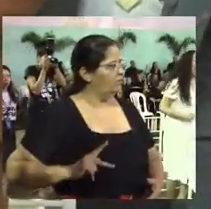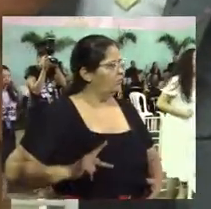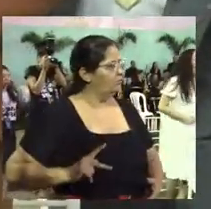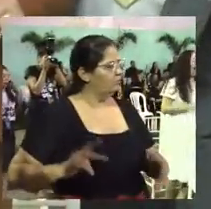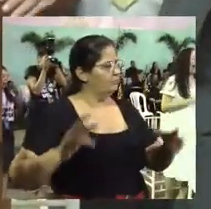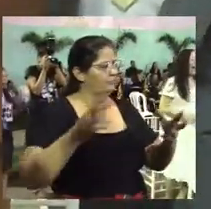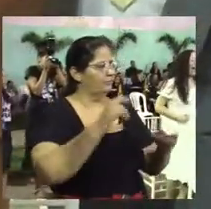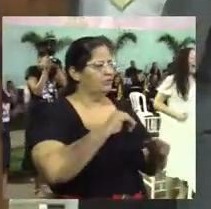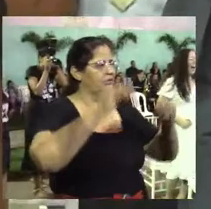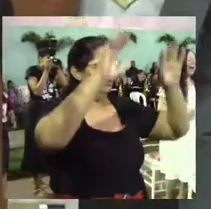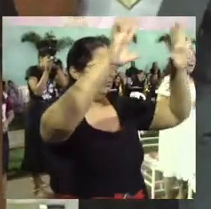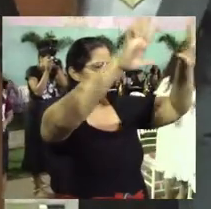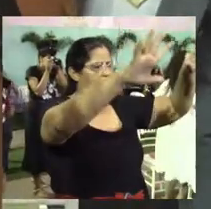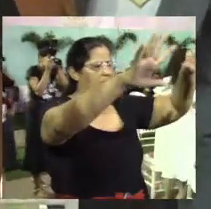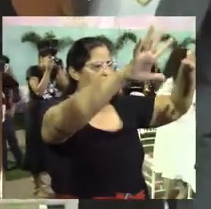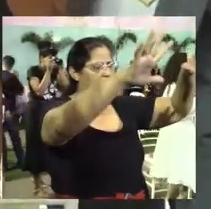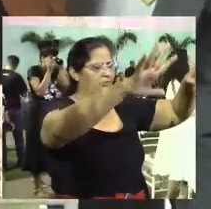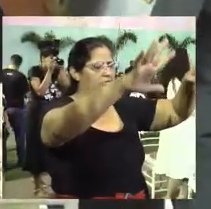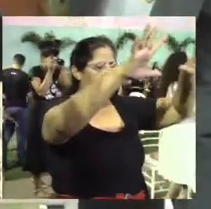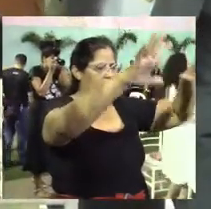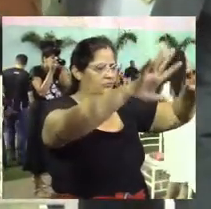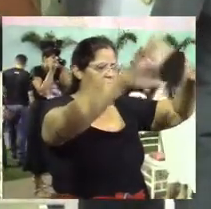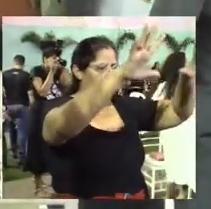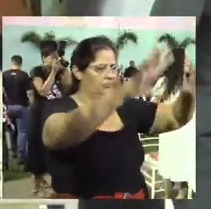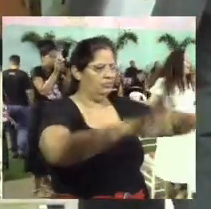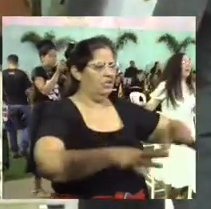pelas mãos por favor receba